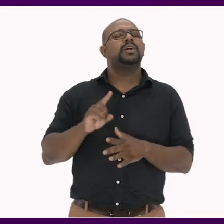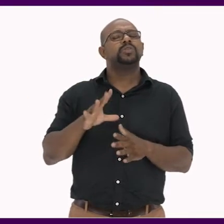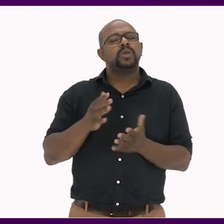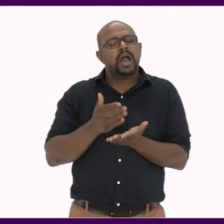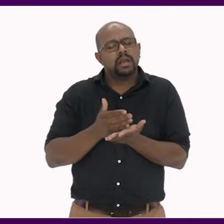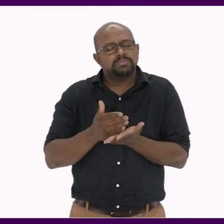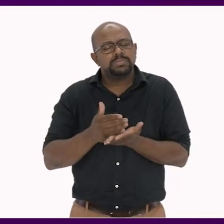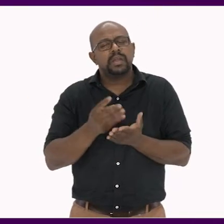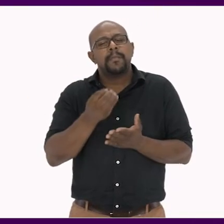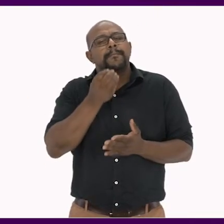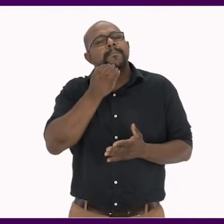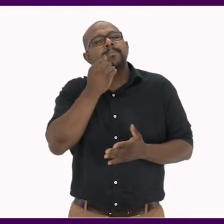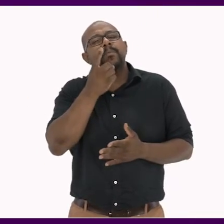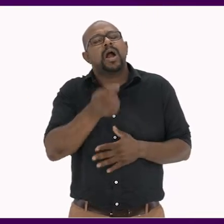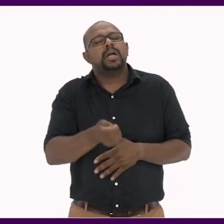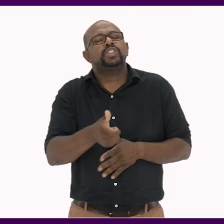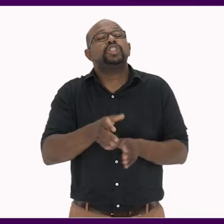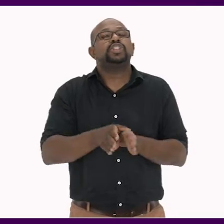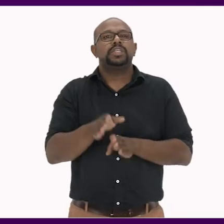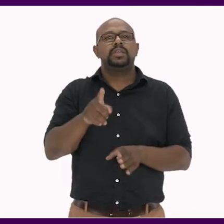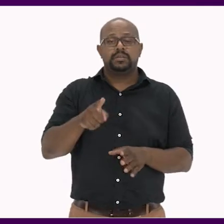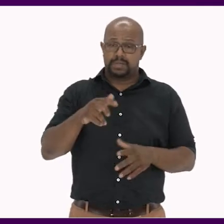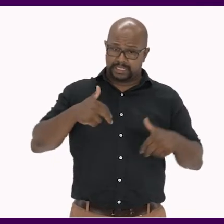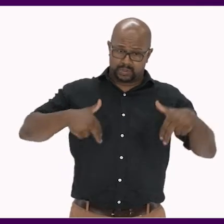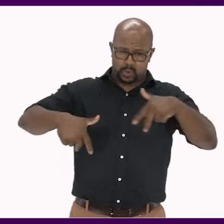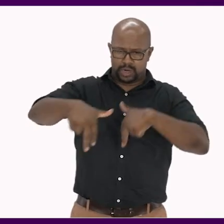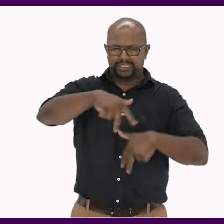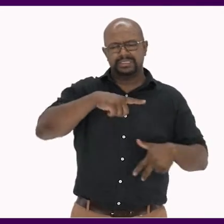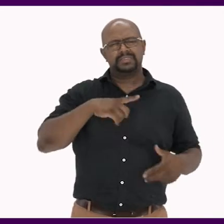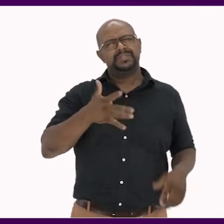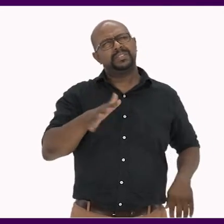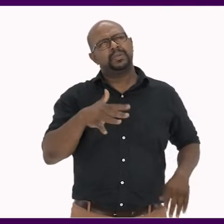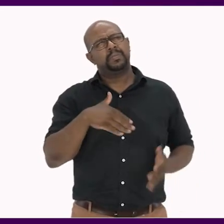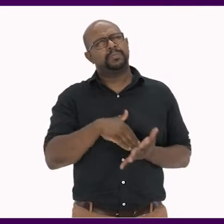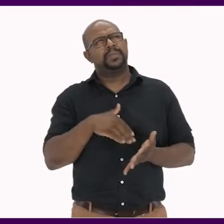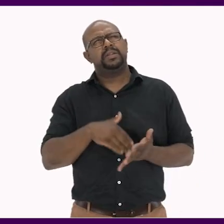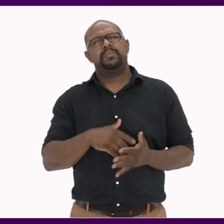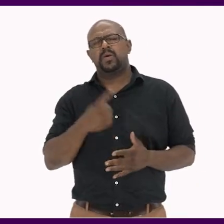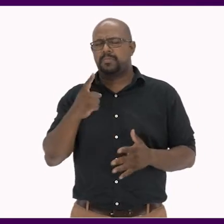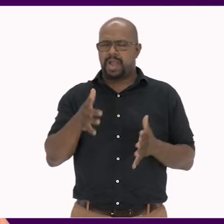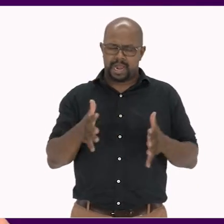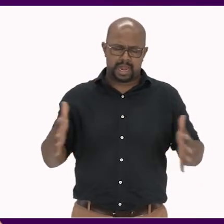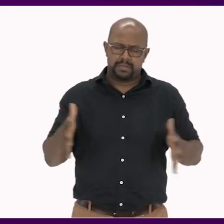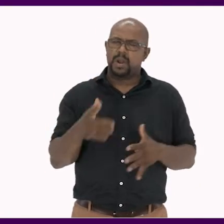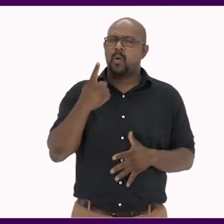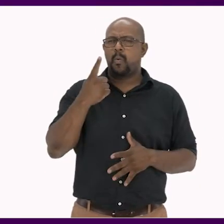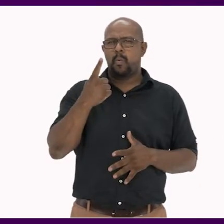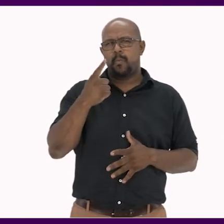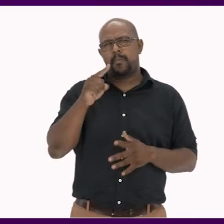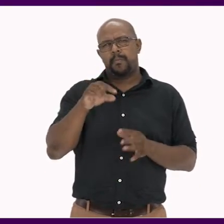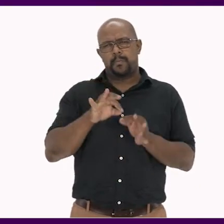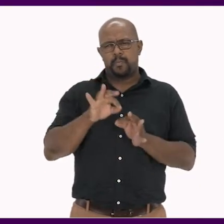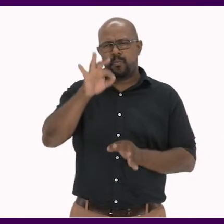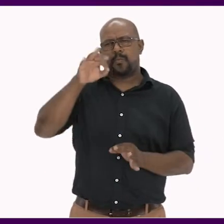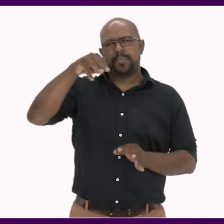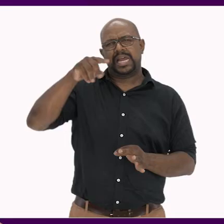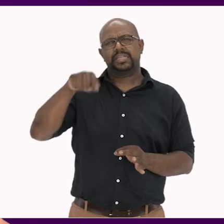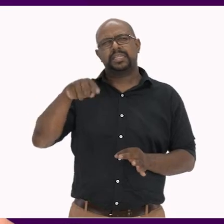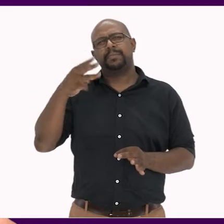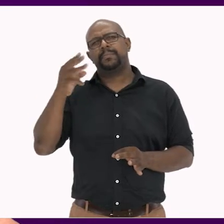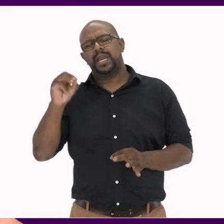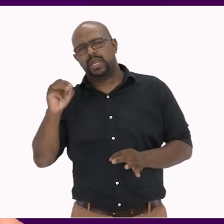partida. Numa circulação, a gente sempre deve ter, no mínimo, uma largura de 1,5 m a 2